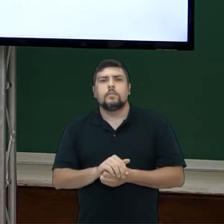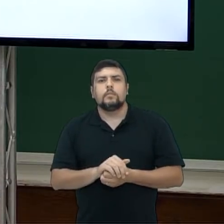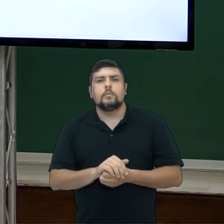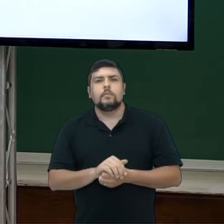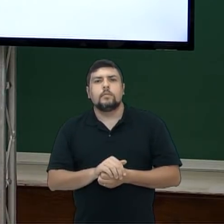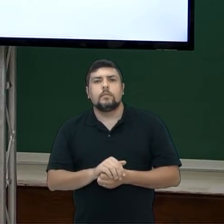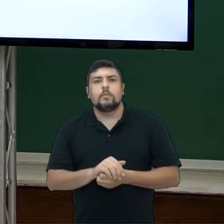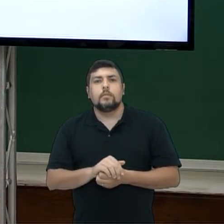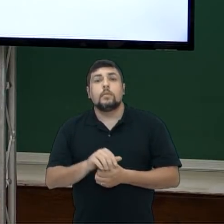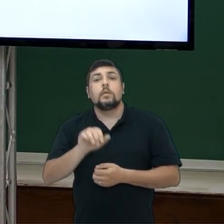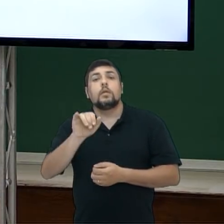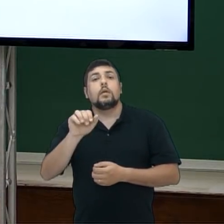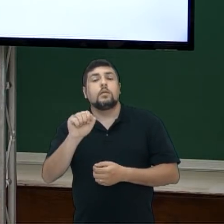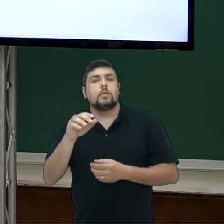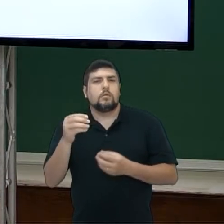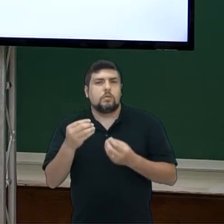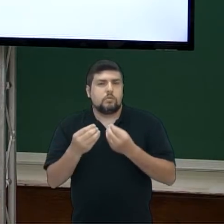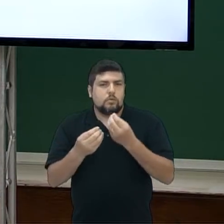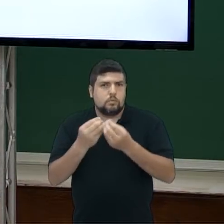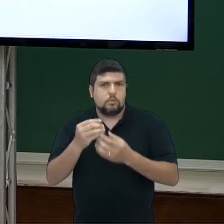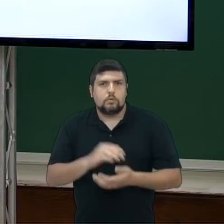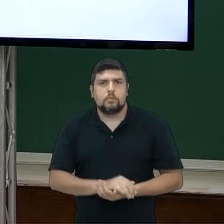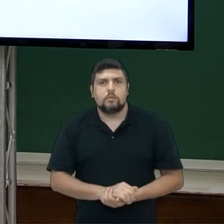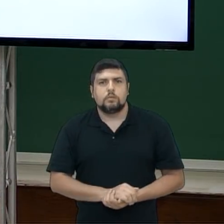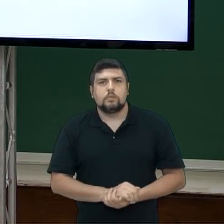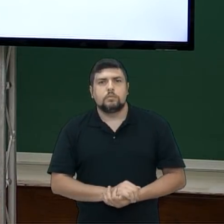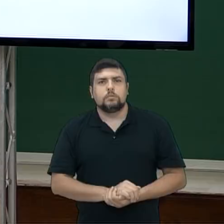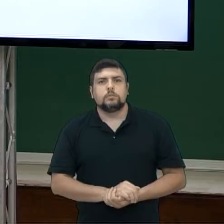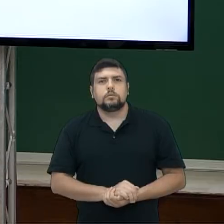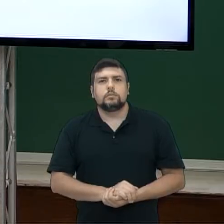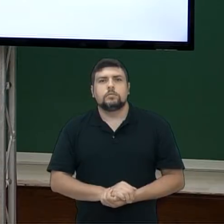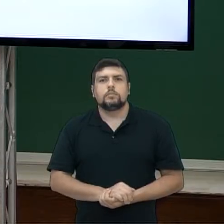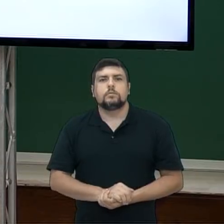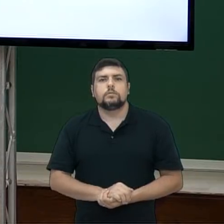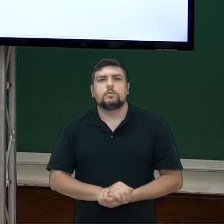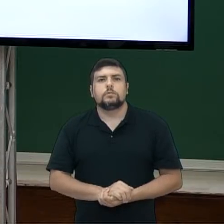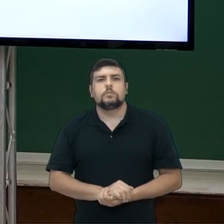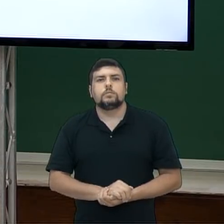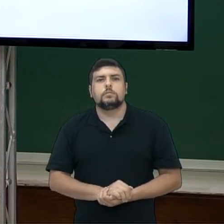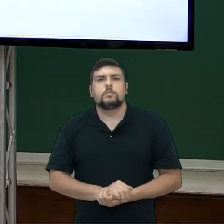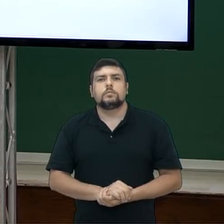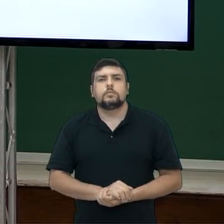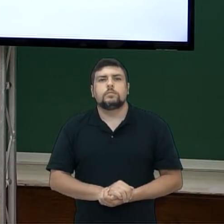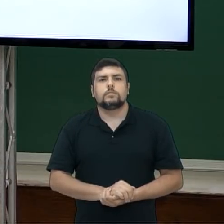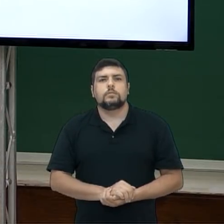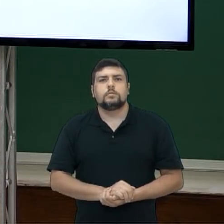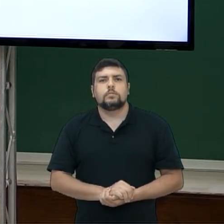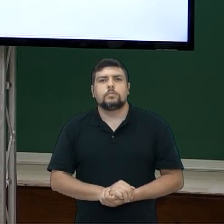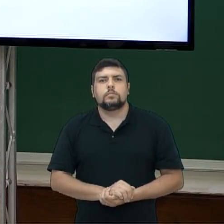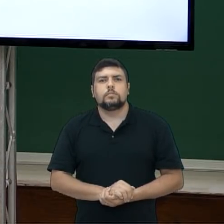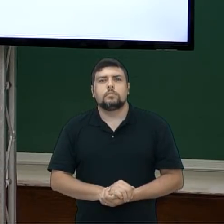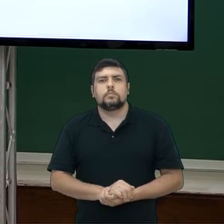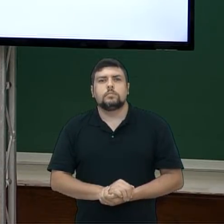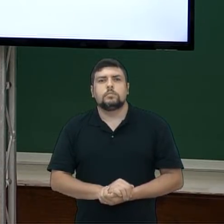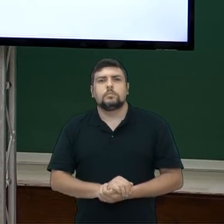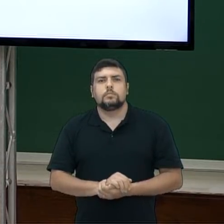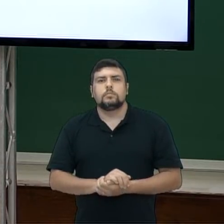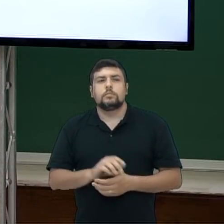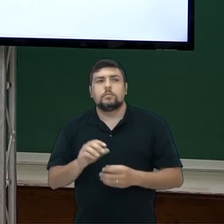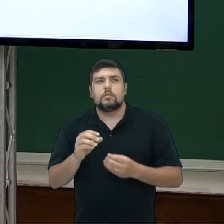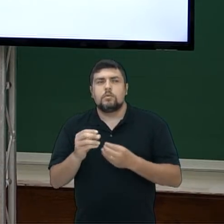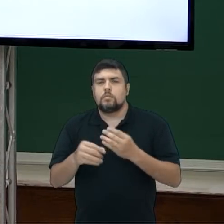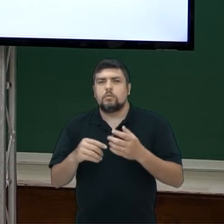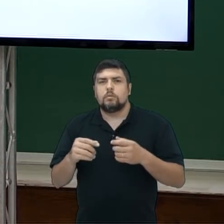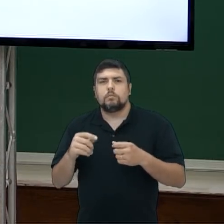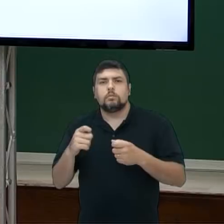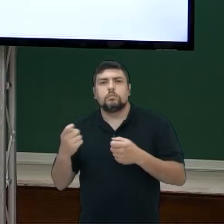uma vogal? Eu tenho aqui uma vogal. O que eu vou fazer? Eu volto para a regra geral e